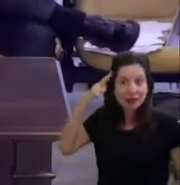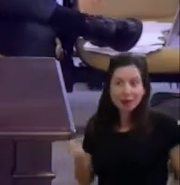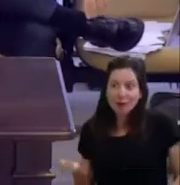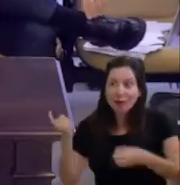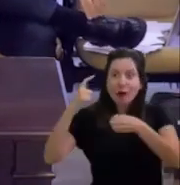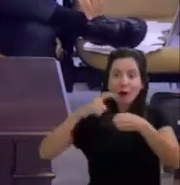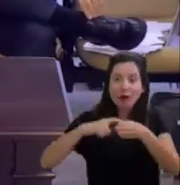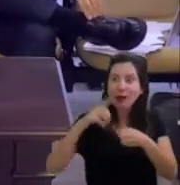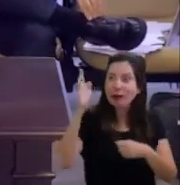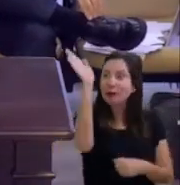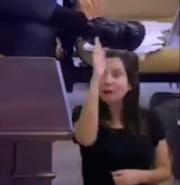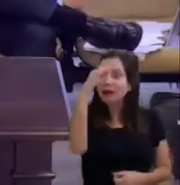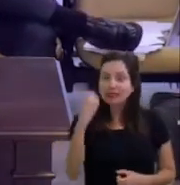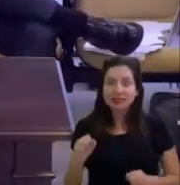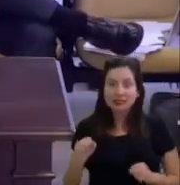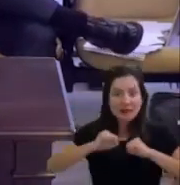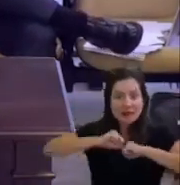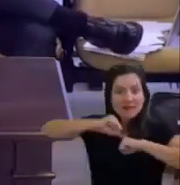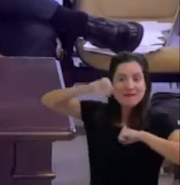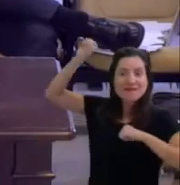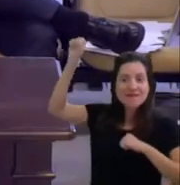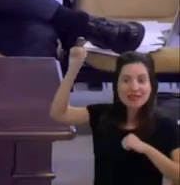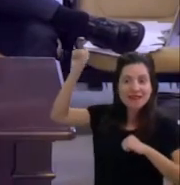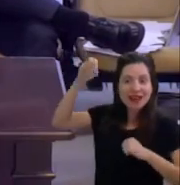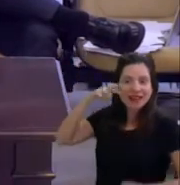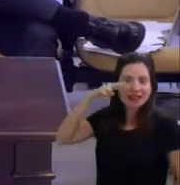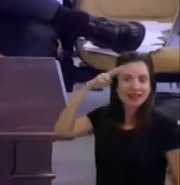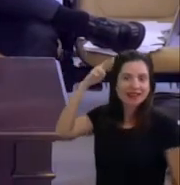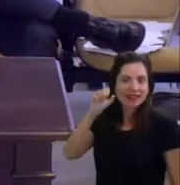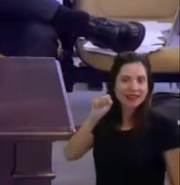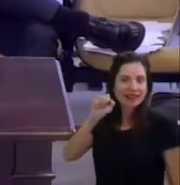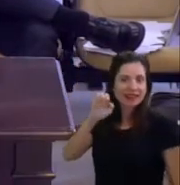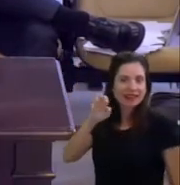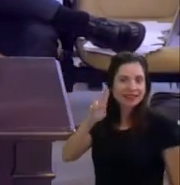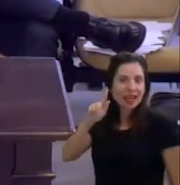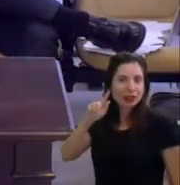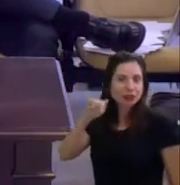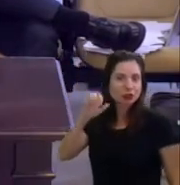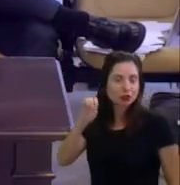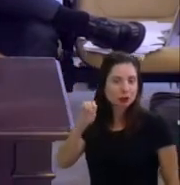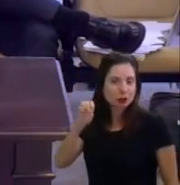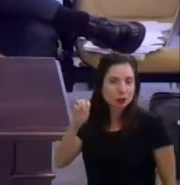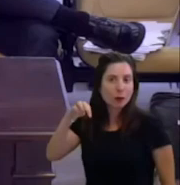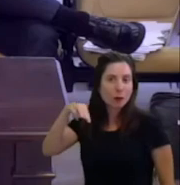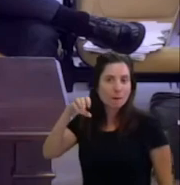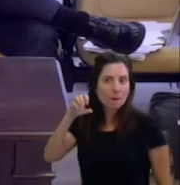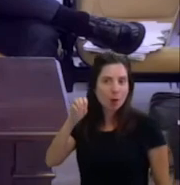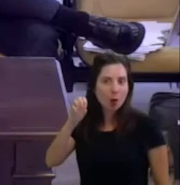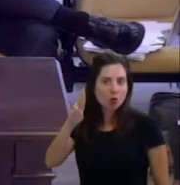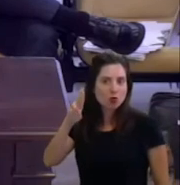Moro. Eu acho que isso é suficiente para esclarecer qual é o beneficiário daquela situação, daquele episódio.